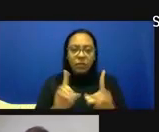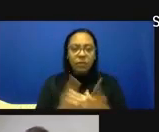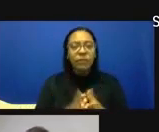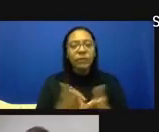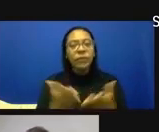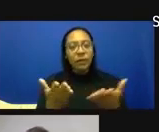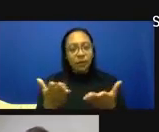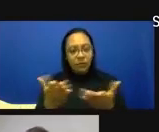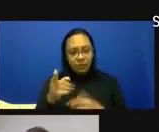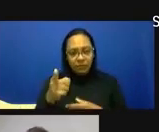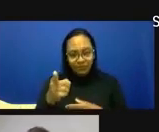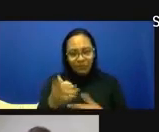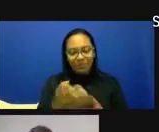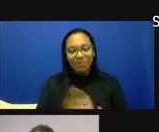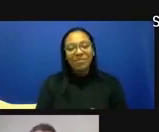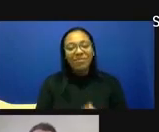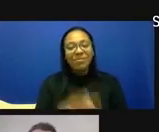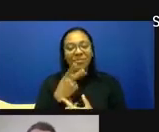para o doutor.